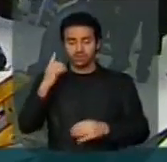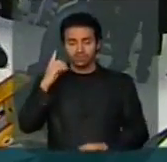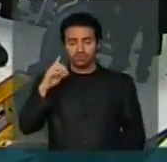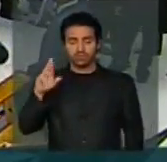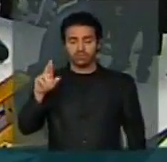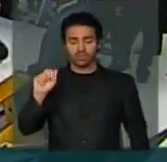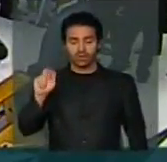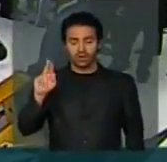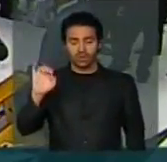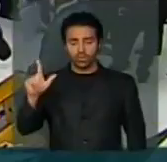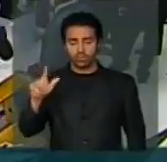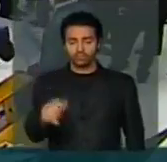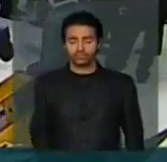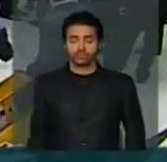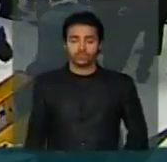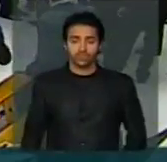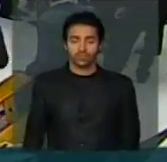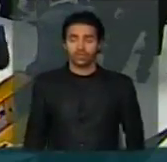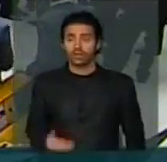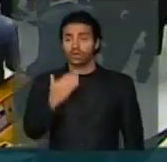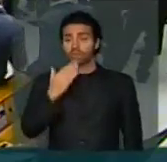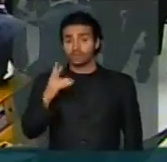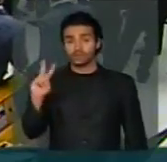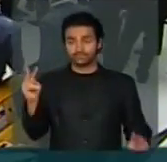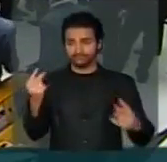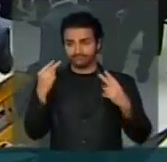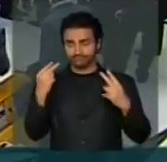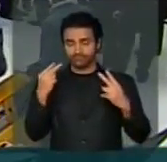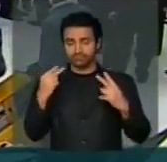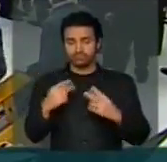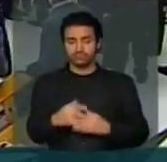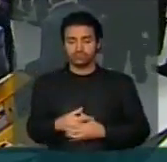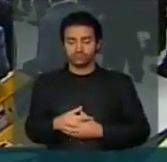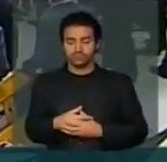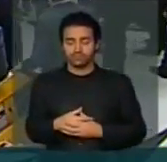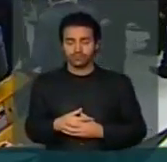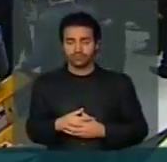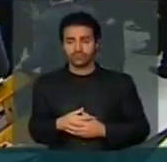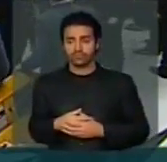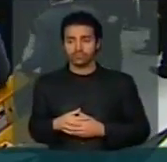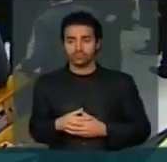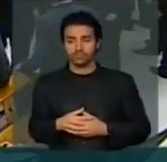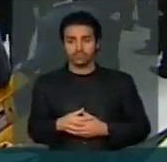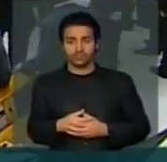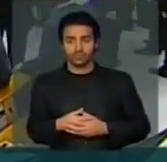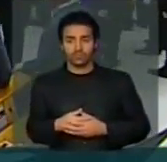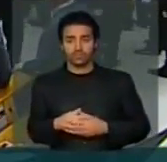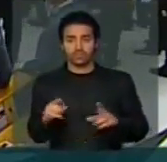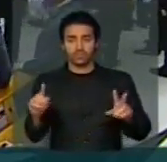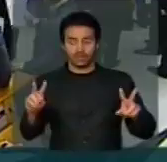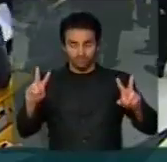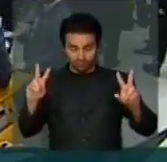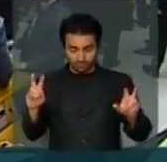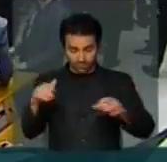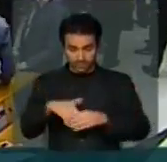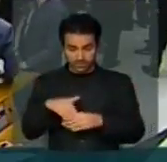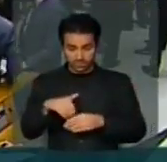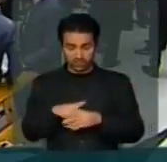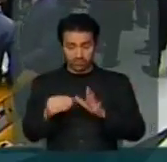Muito obrigado, presidente. Eu queria pedir a atenção do plenário para a questão dessa votação dessa emenda.